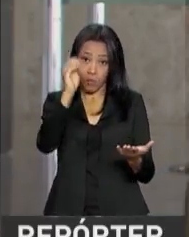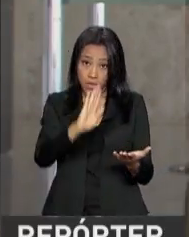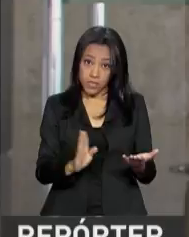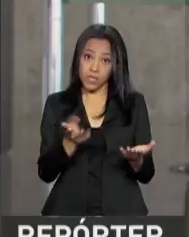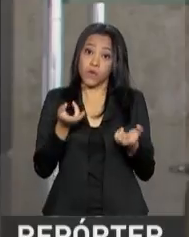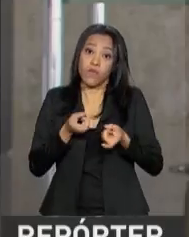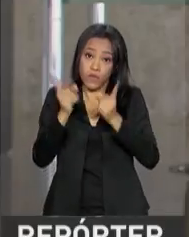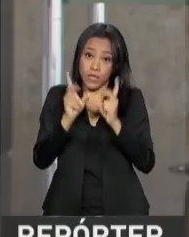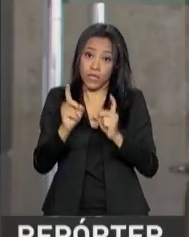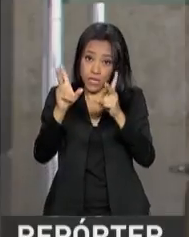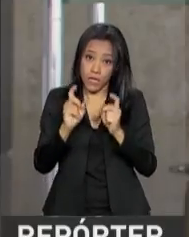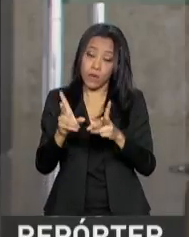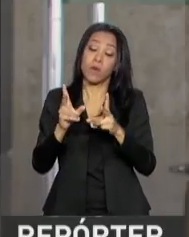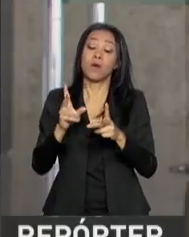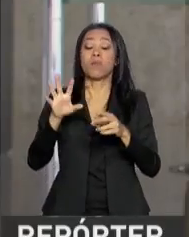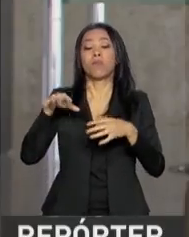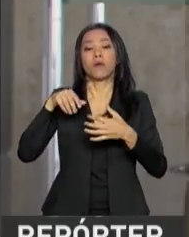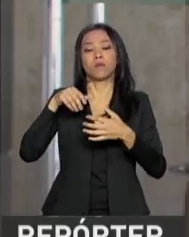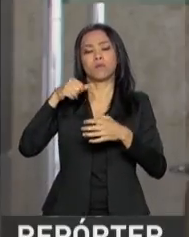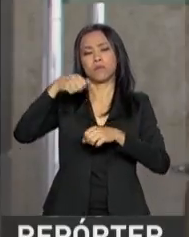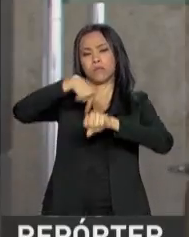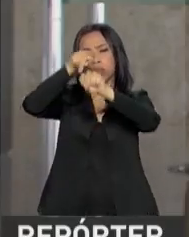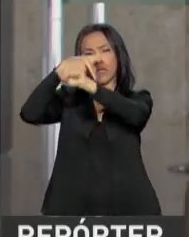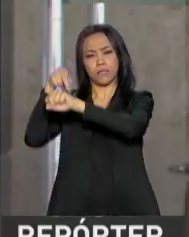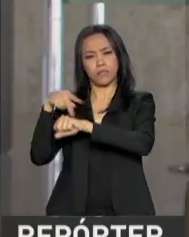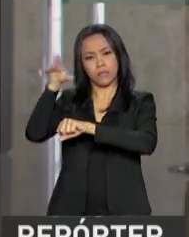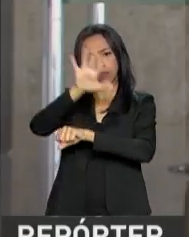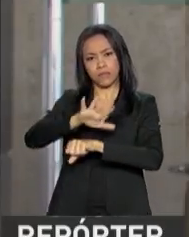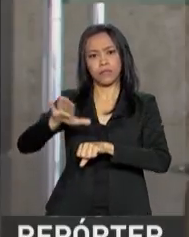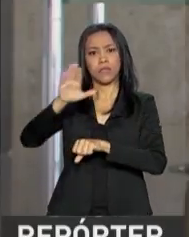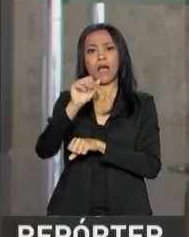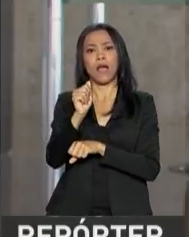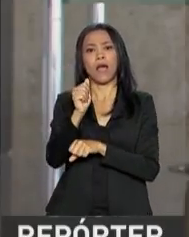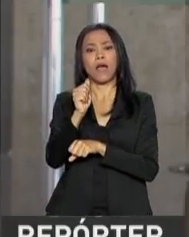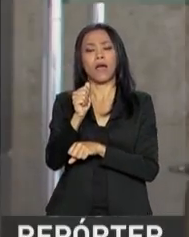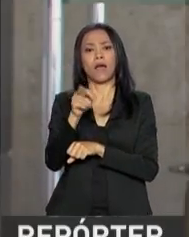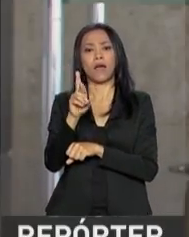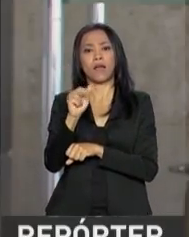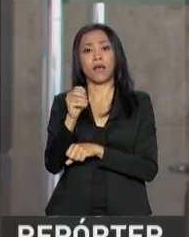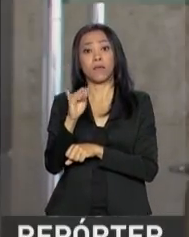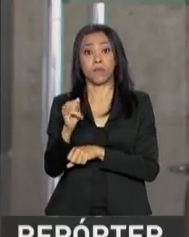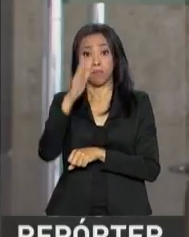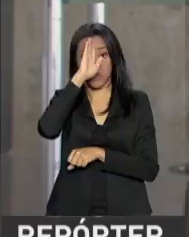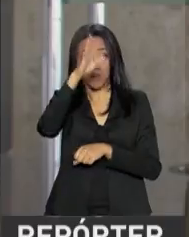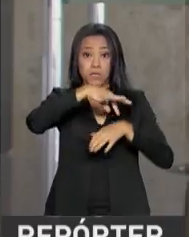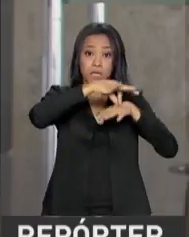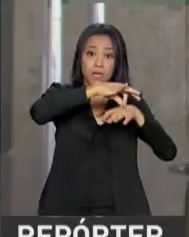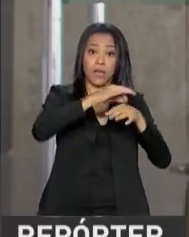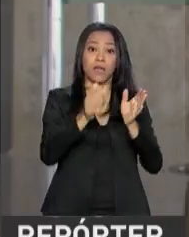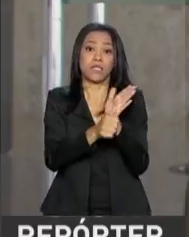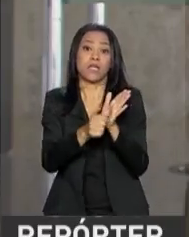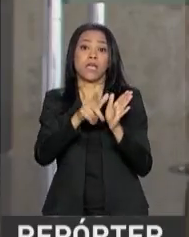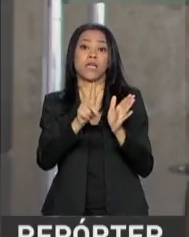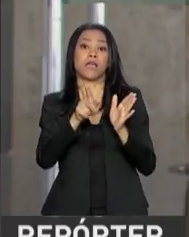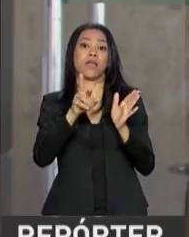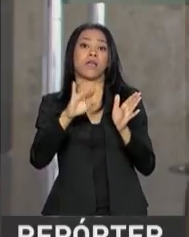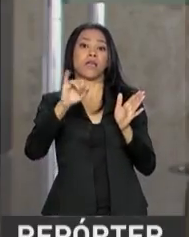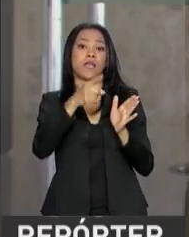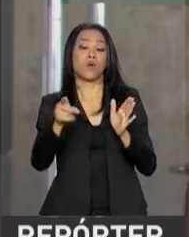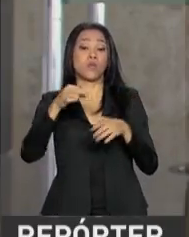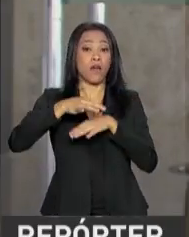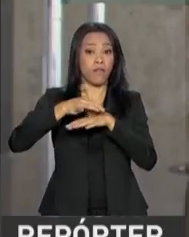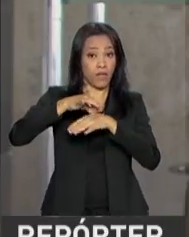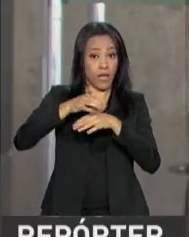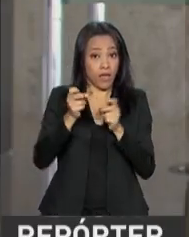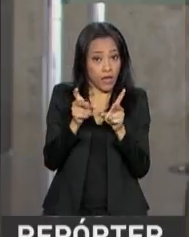exportou para os países árabes principalmente produtos do agronegócio como carnes e grãos só a venda de carnes